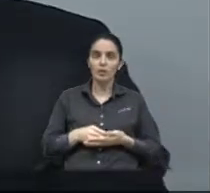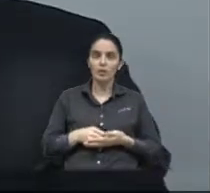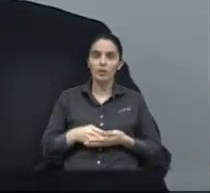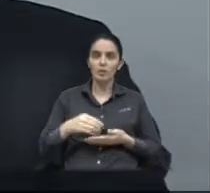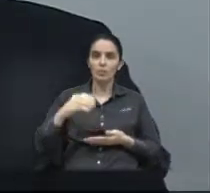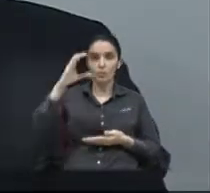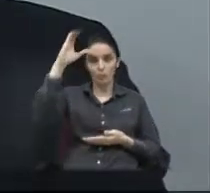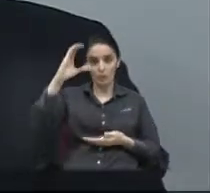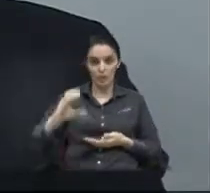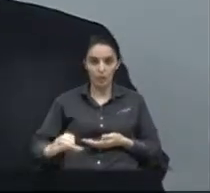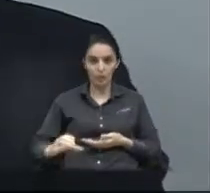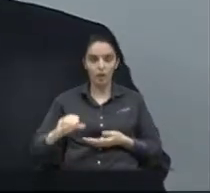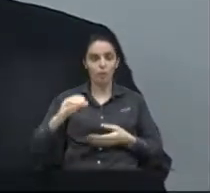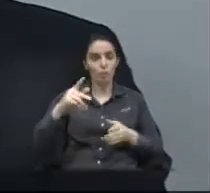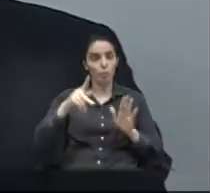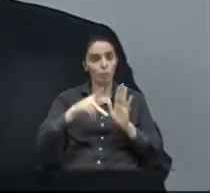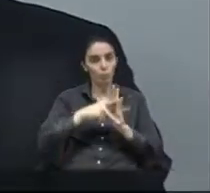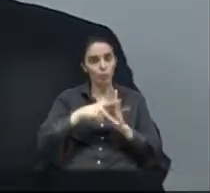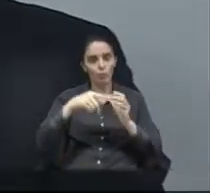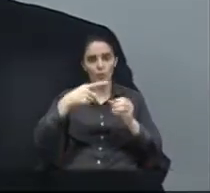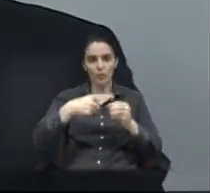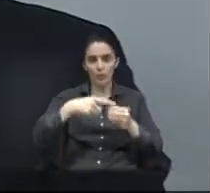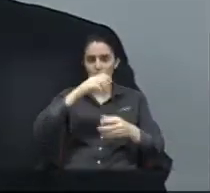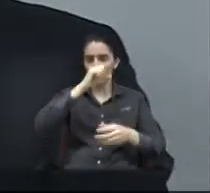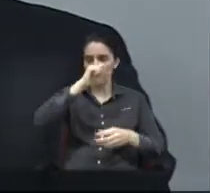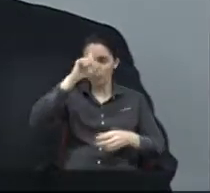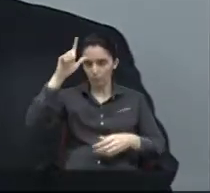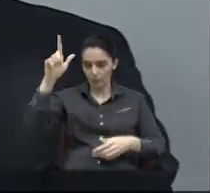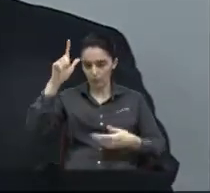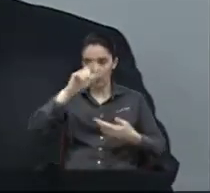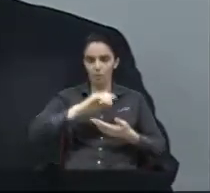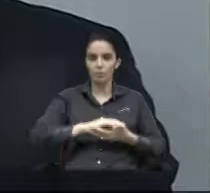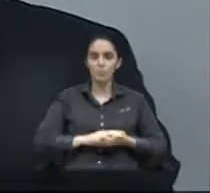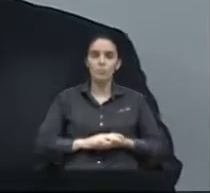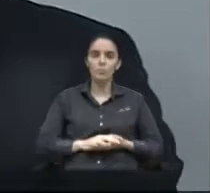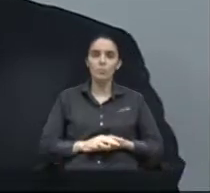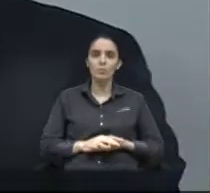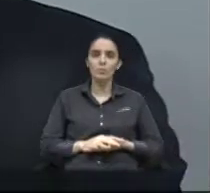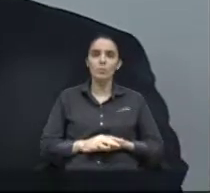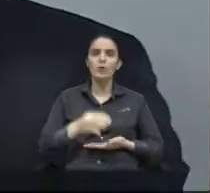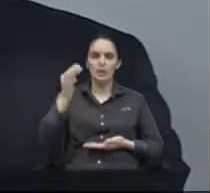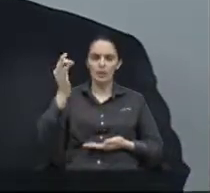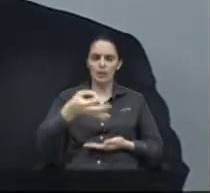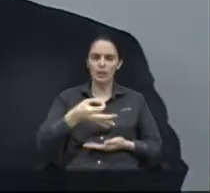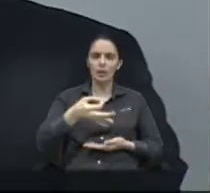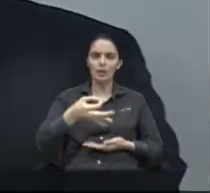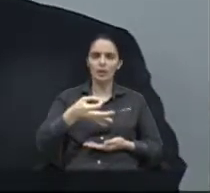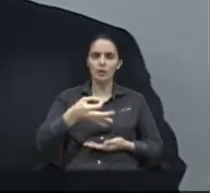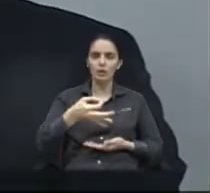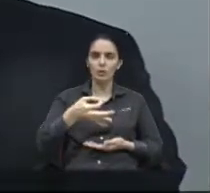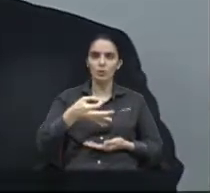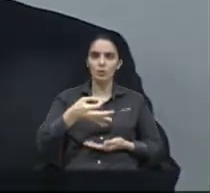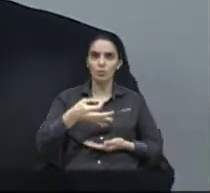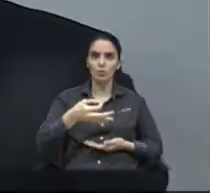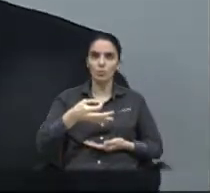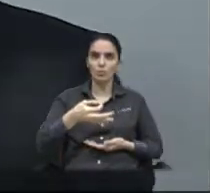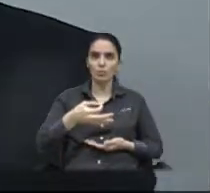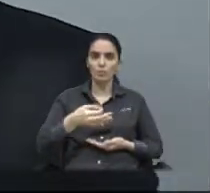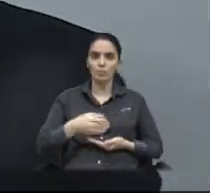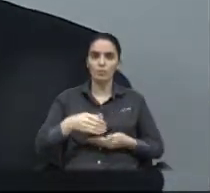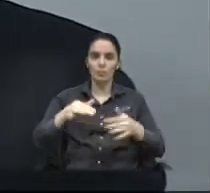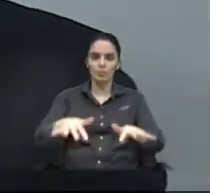merece. Parabéns, e nós, com certeza, estaremos aqui para render